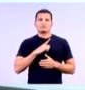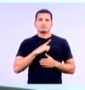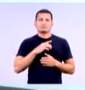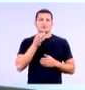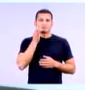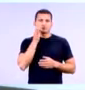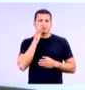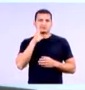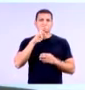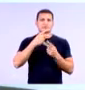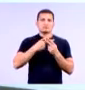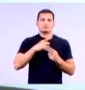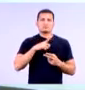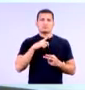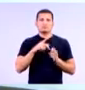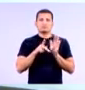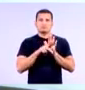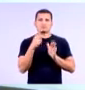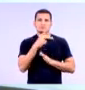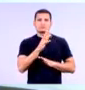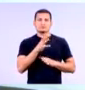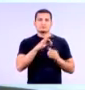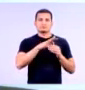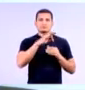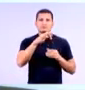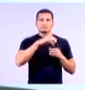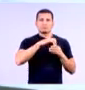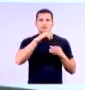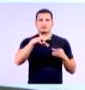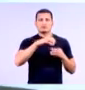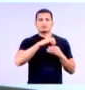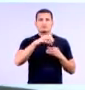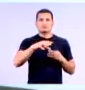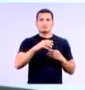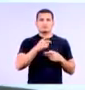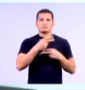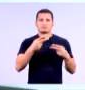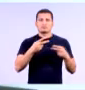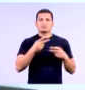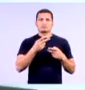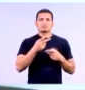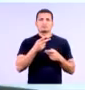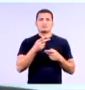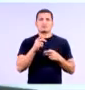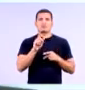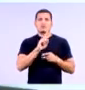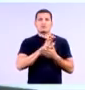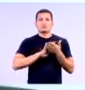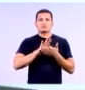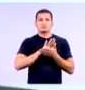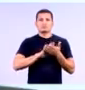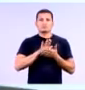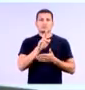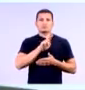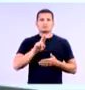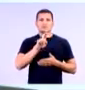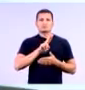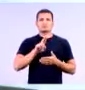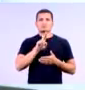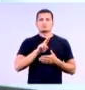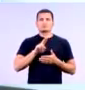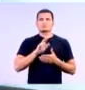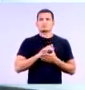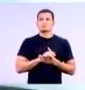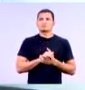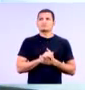eu preciso explicitar essa exclusão para não ficar, para não dar em deadlock, algumas coisas assim desse caso.